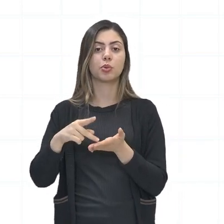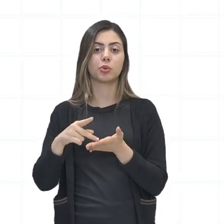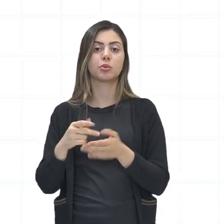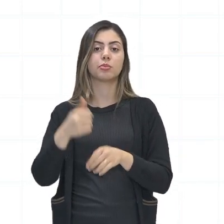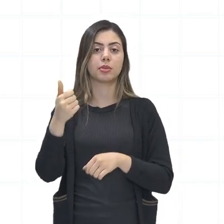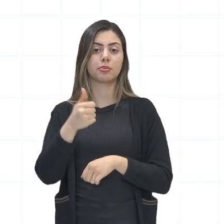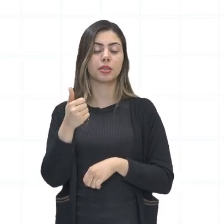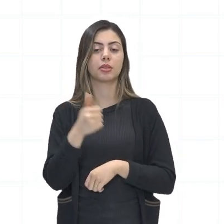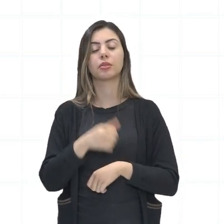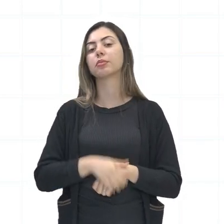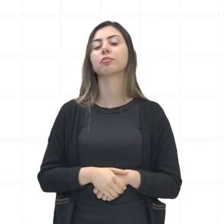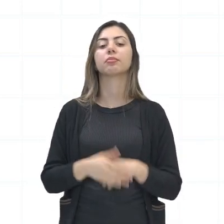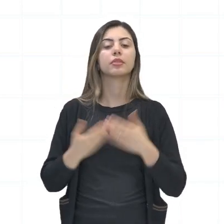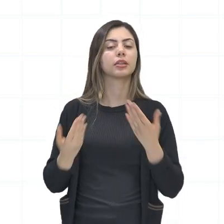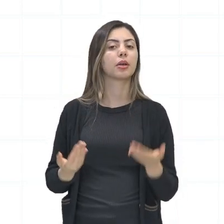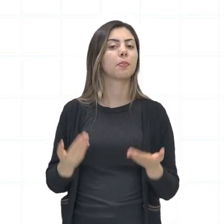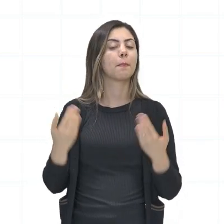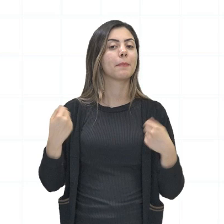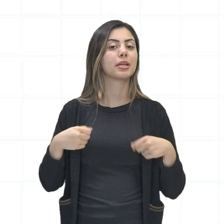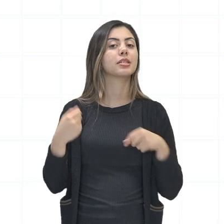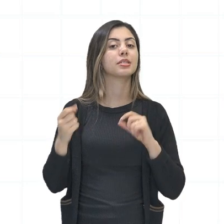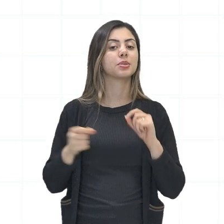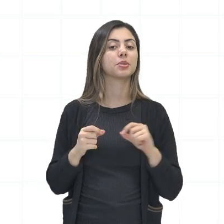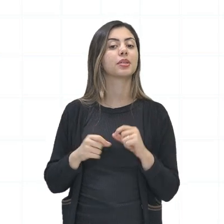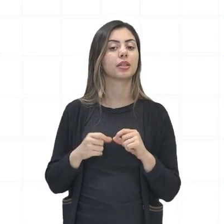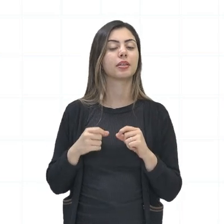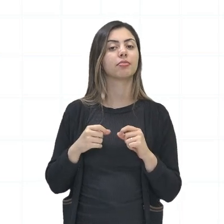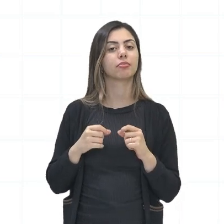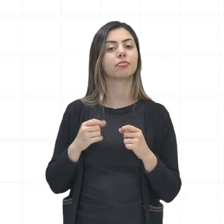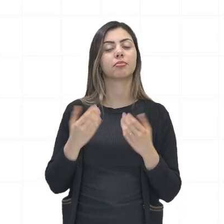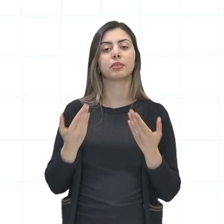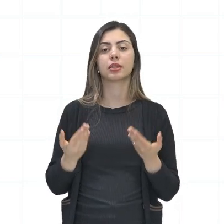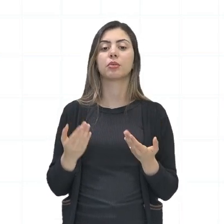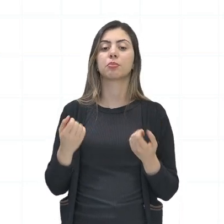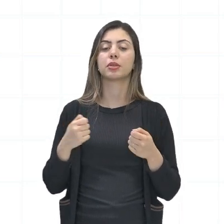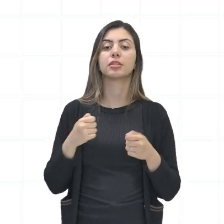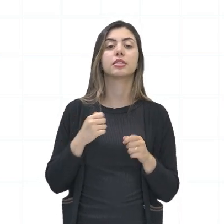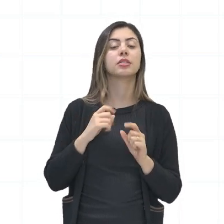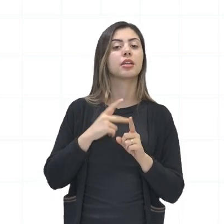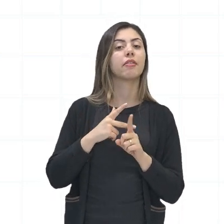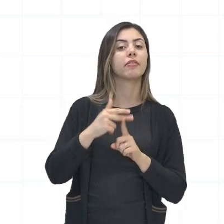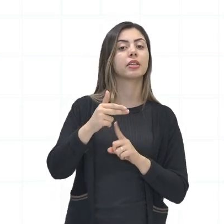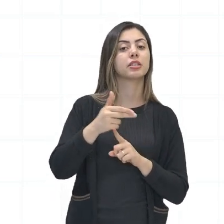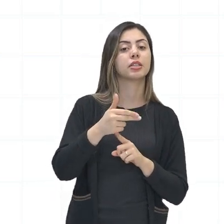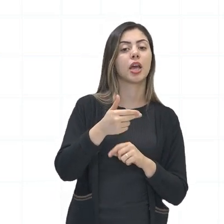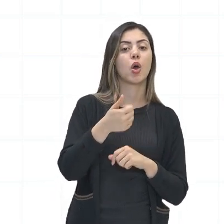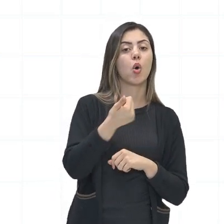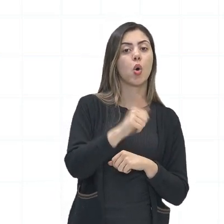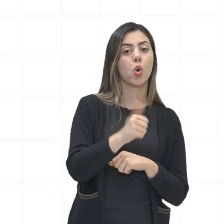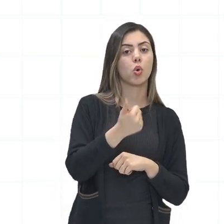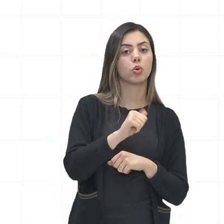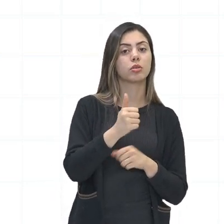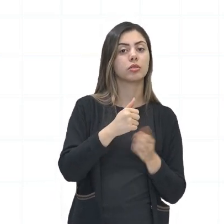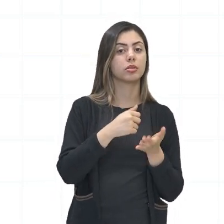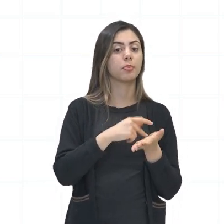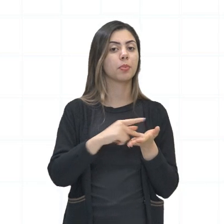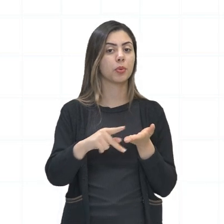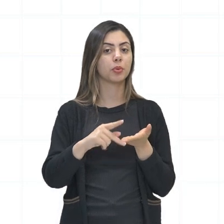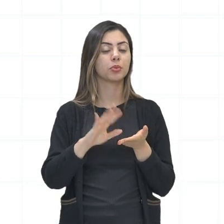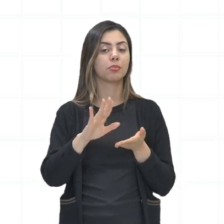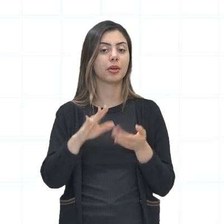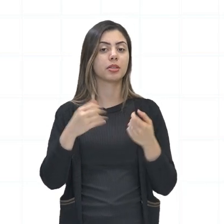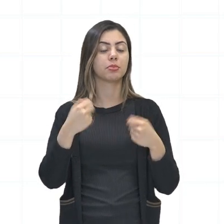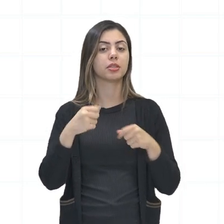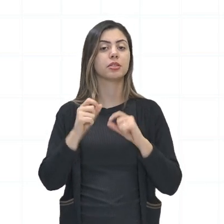Então, sempre tem que ter também essa diferença. Além de você ter que alcançar 11 pontos, você tem que também ter